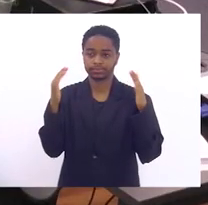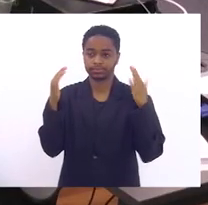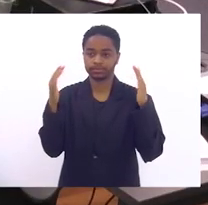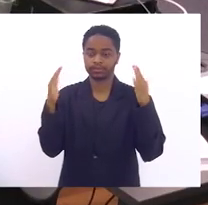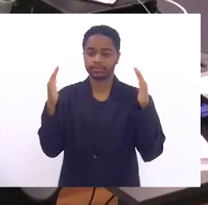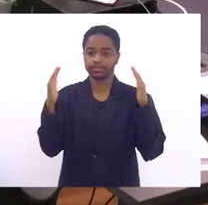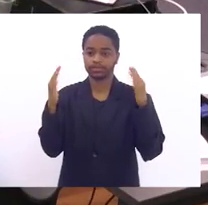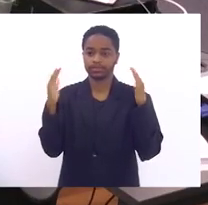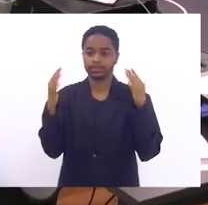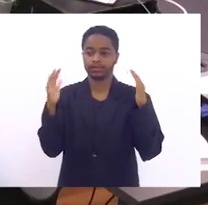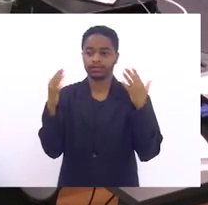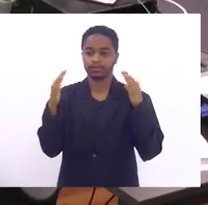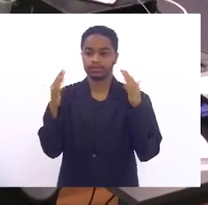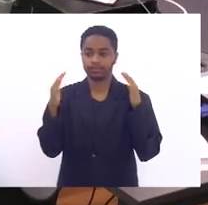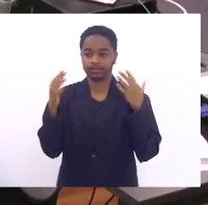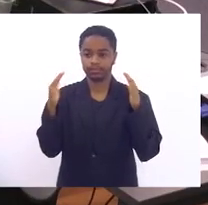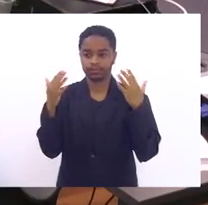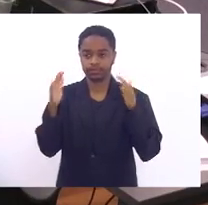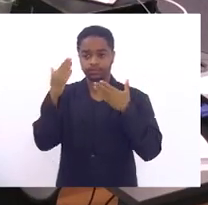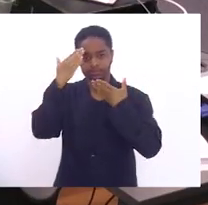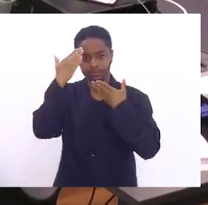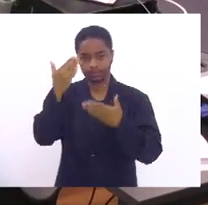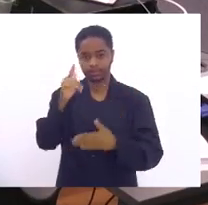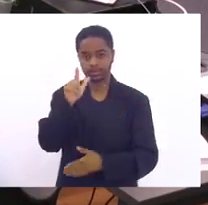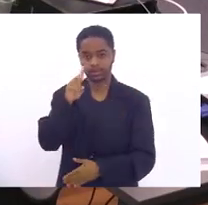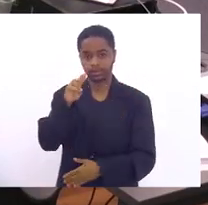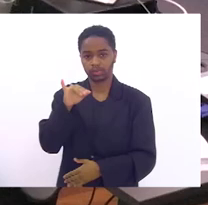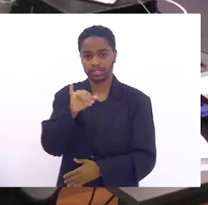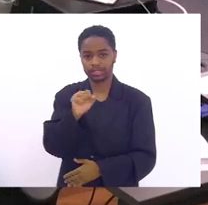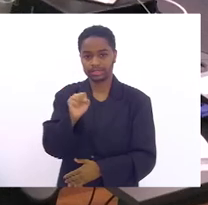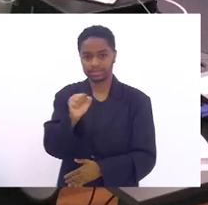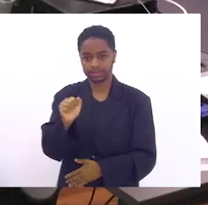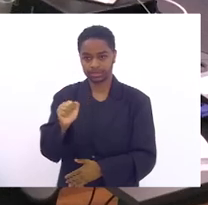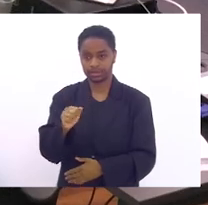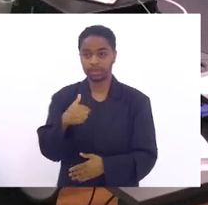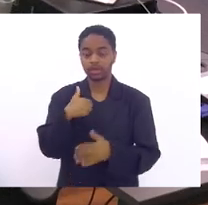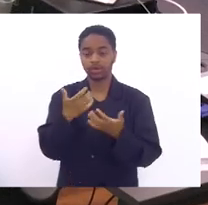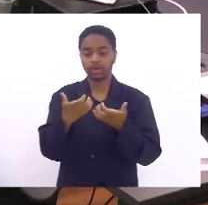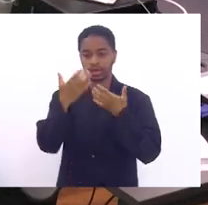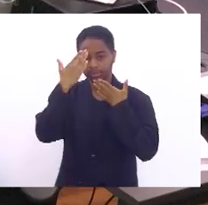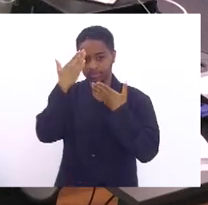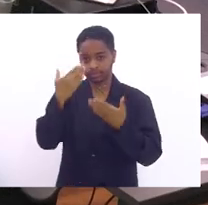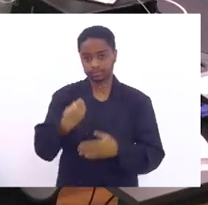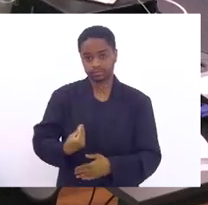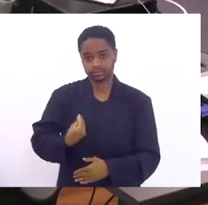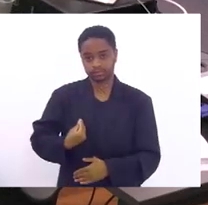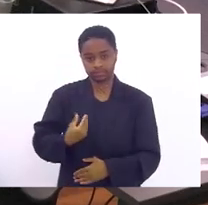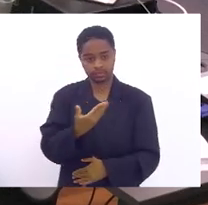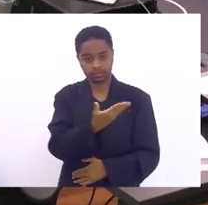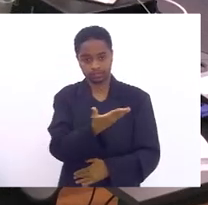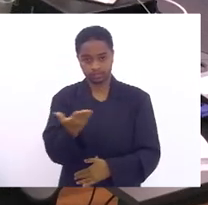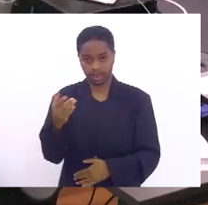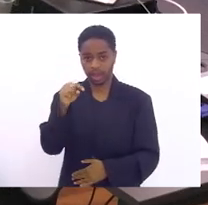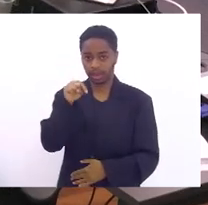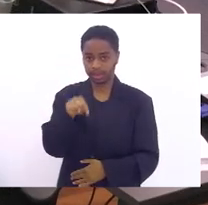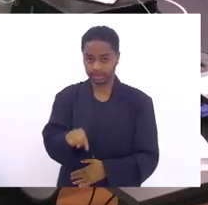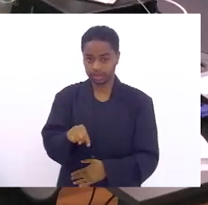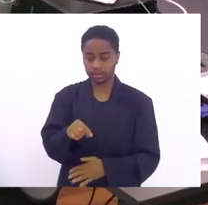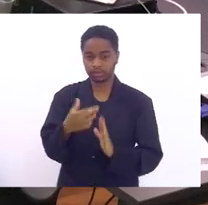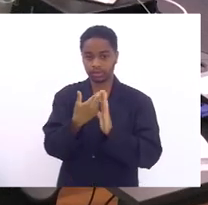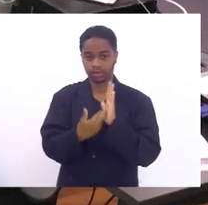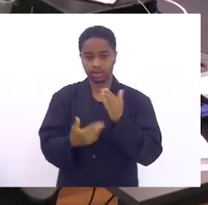juntas muito obrigada senora lua bom eu quero agradecer a presença de vocês aqui no lançamento desse